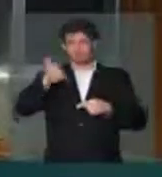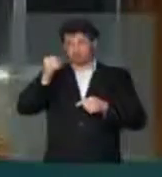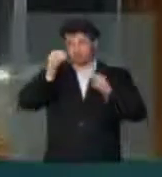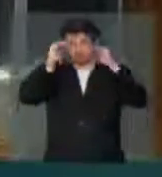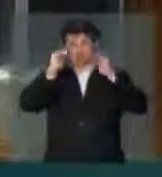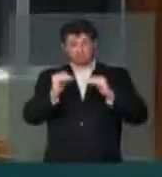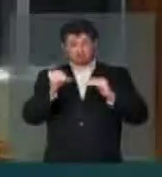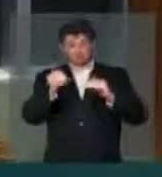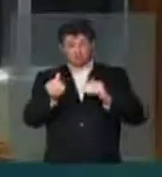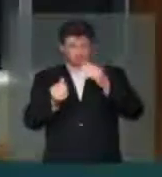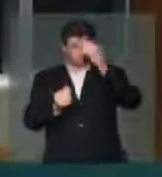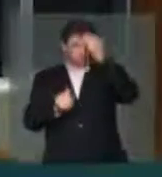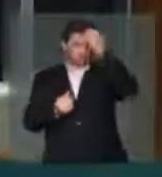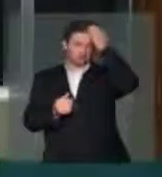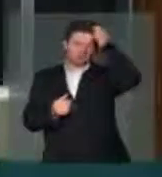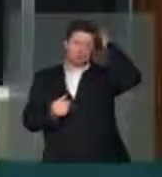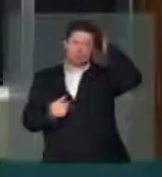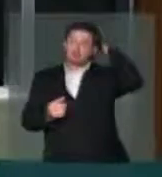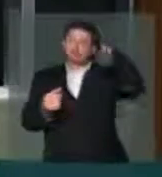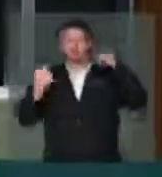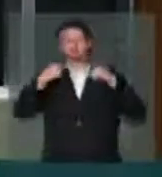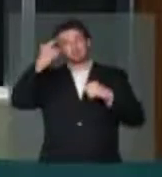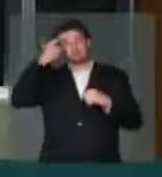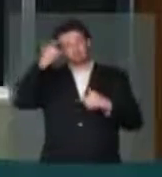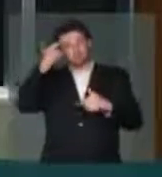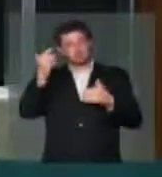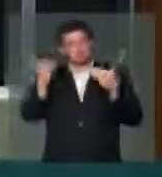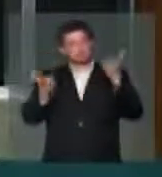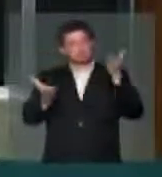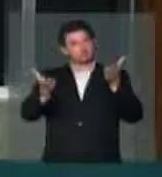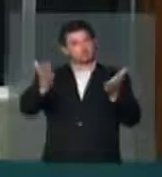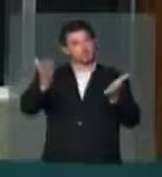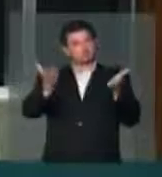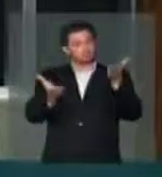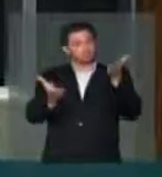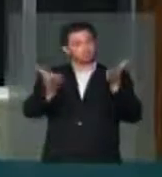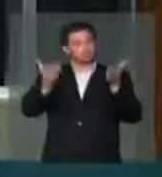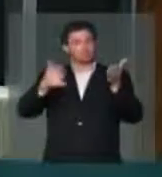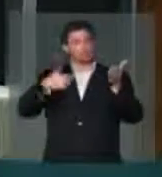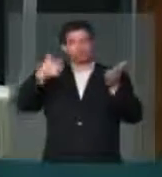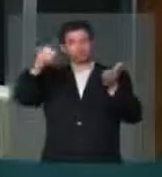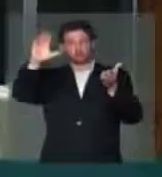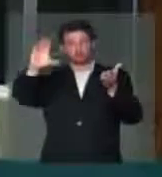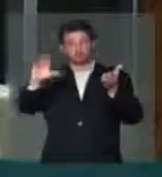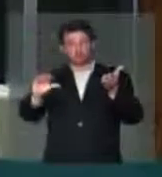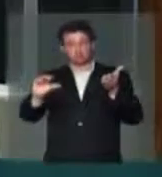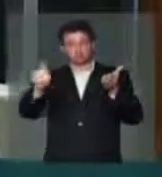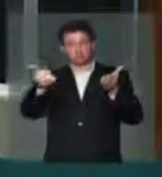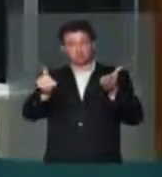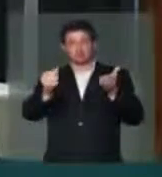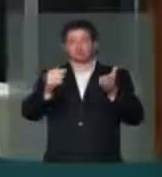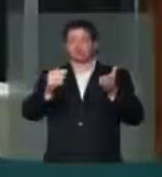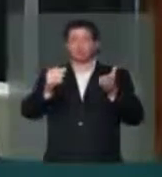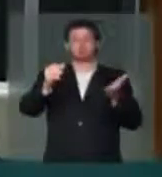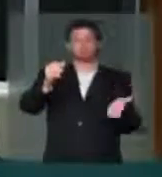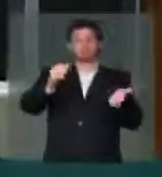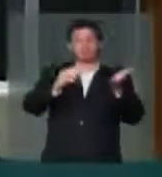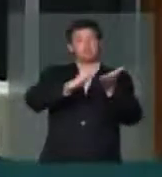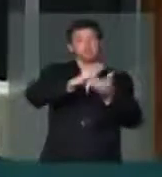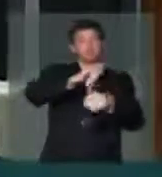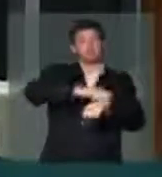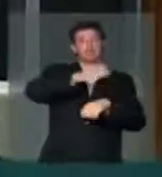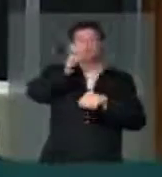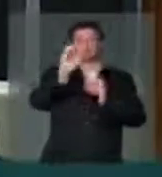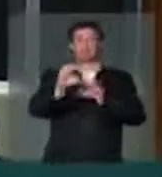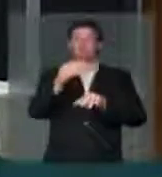da maioridade penal, temos que contrabalancear a redução com mais educação para os